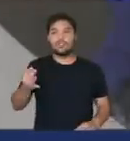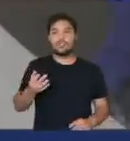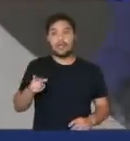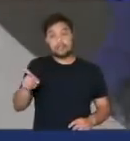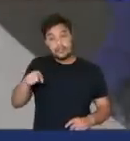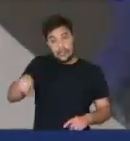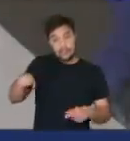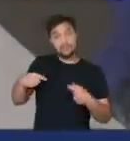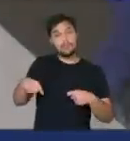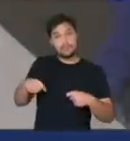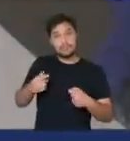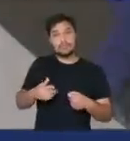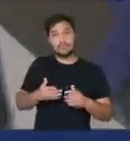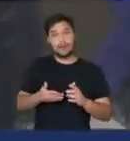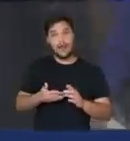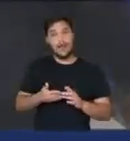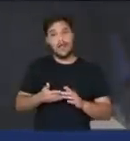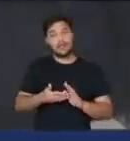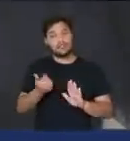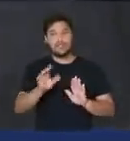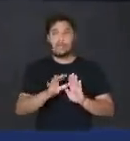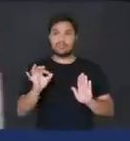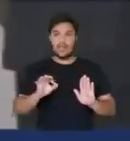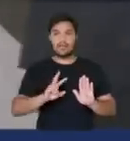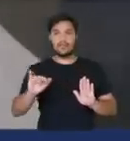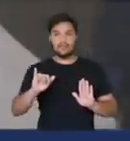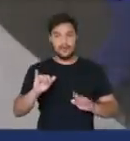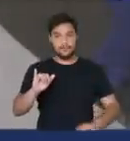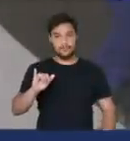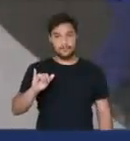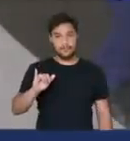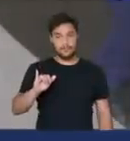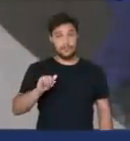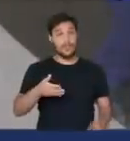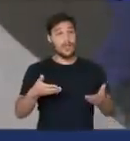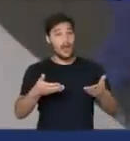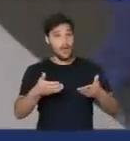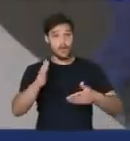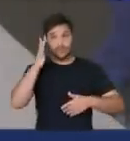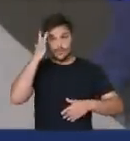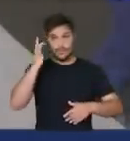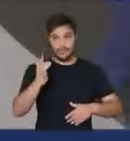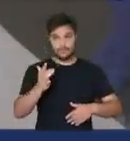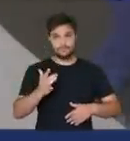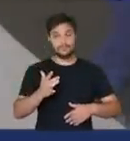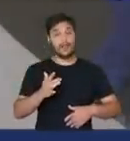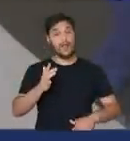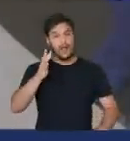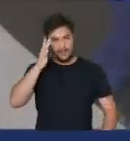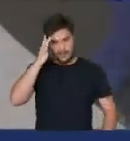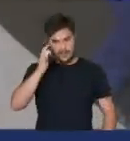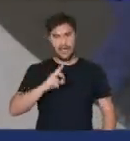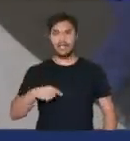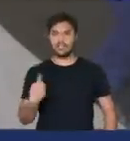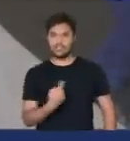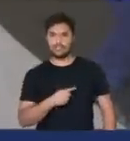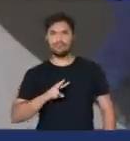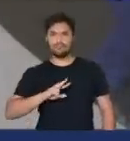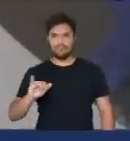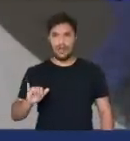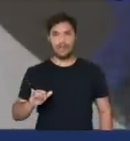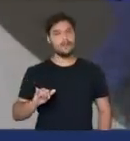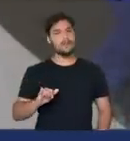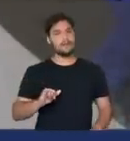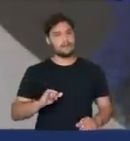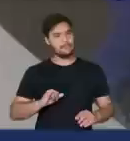que eles precisam para derrotar esse destaque que vai ser votado agora somente no dia seguinte. Nós vamos enfrentar essa